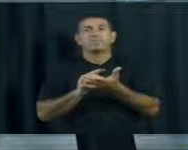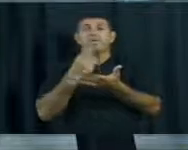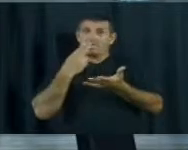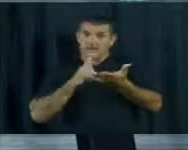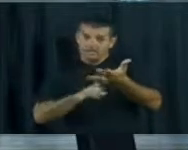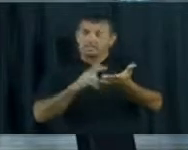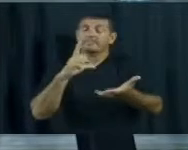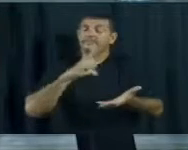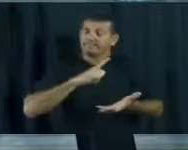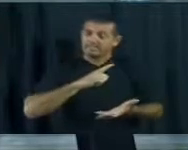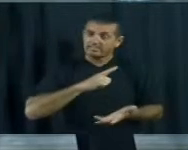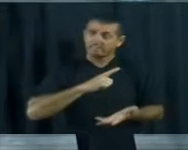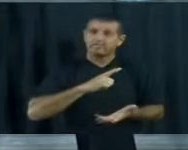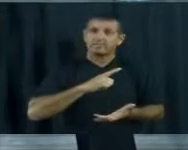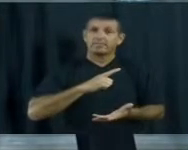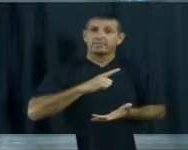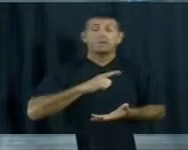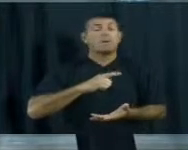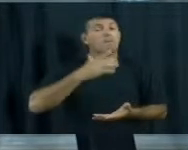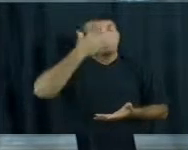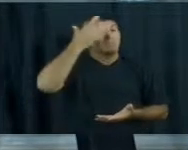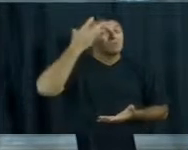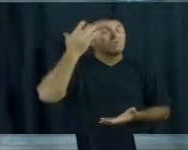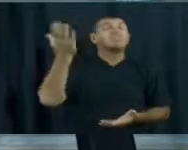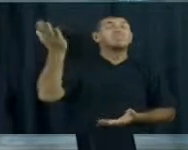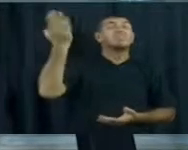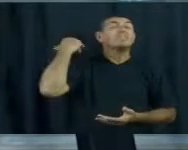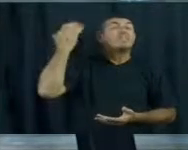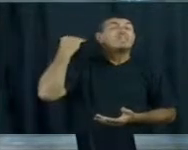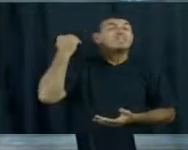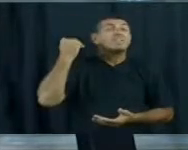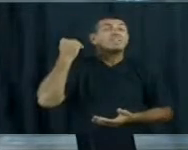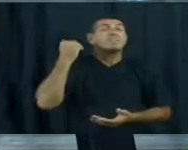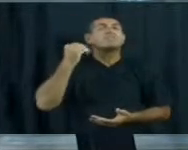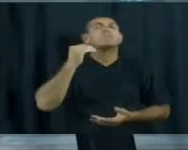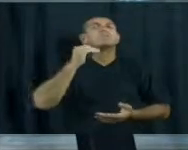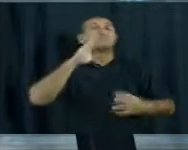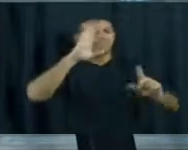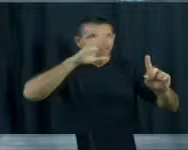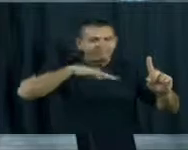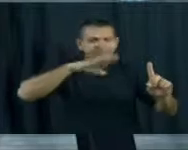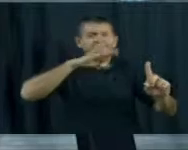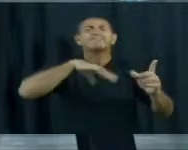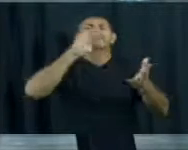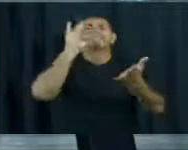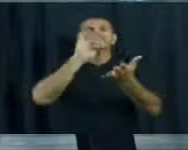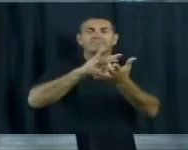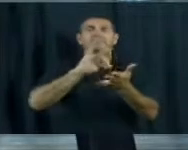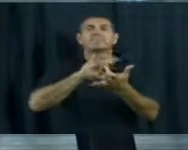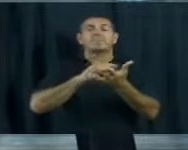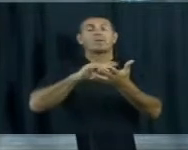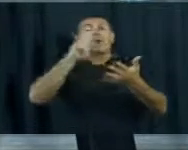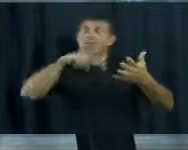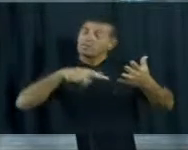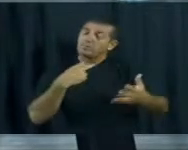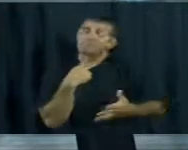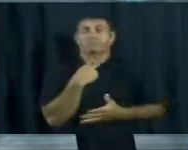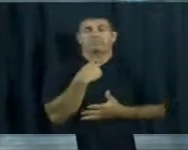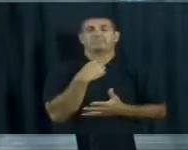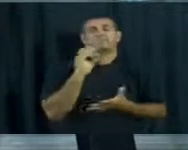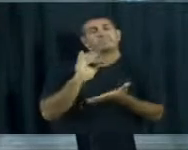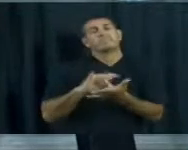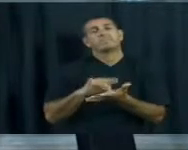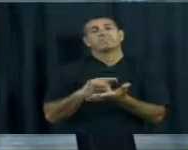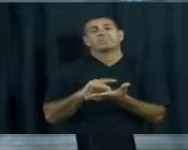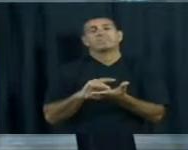carta, prefeito, de uma pessoa que realmente te admira muito. Eu não vou poder ler essa carta, porque realmente